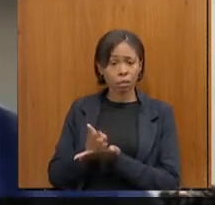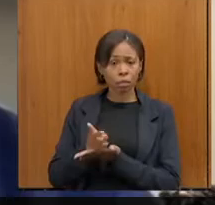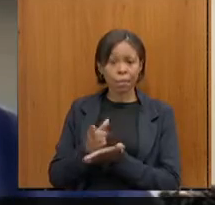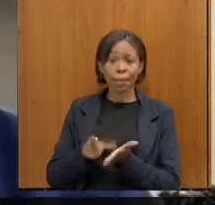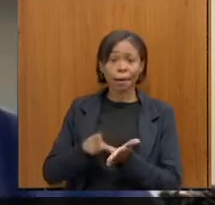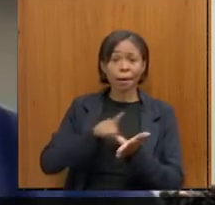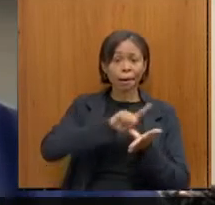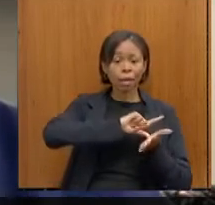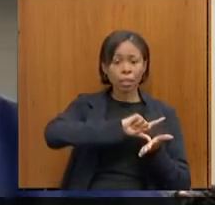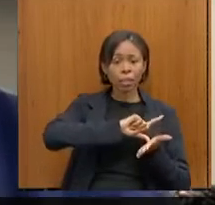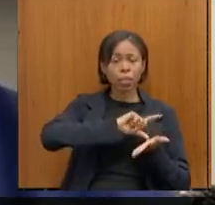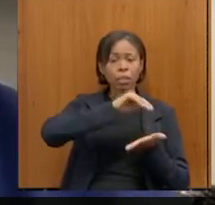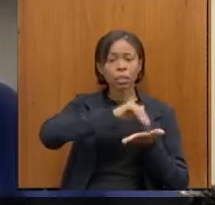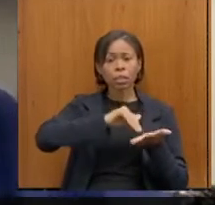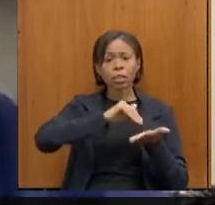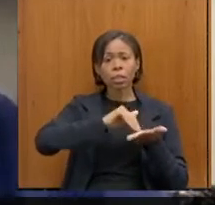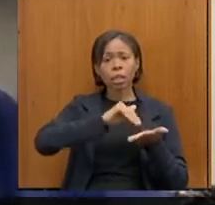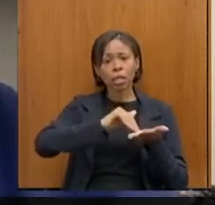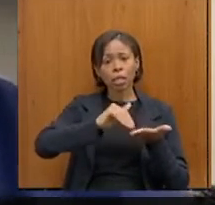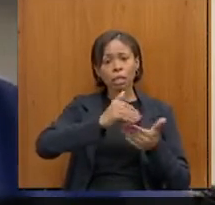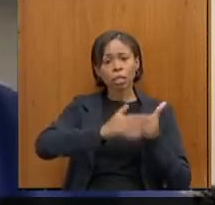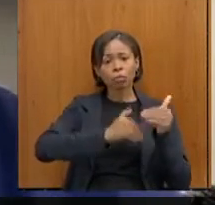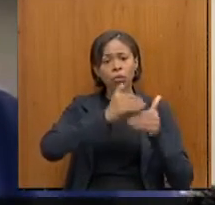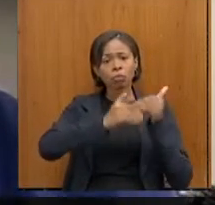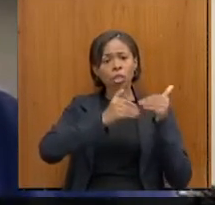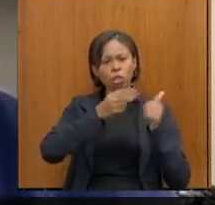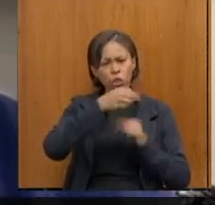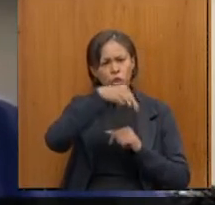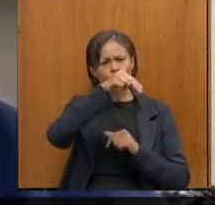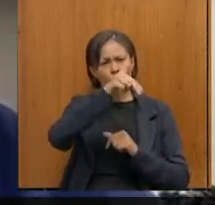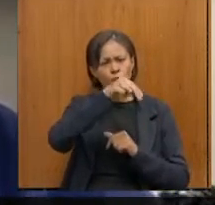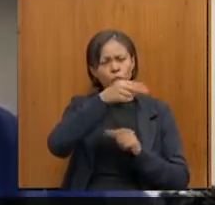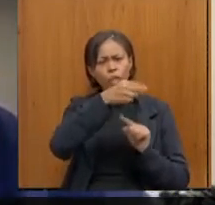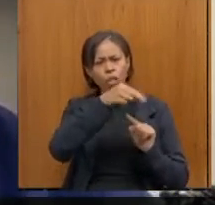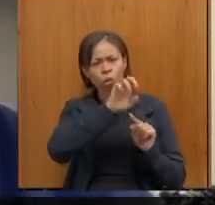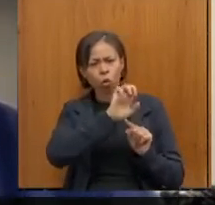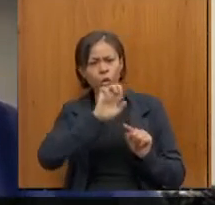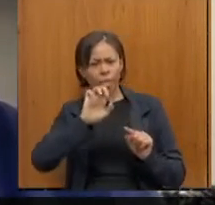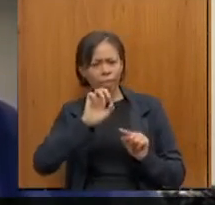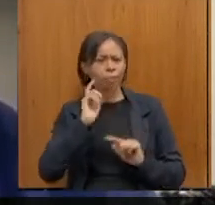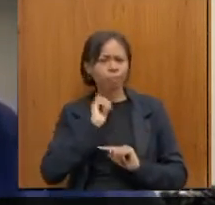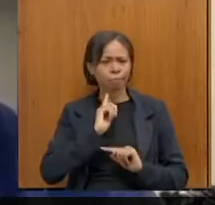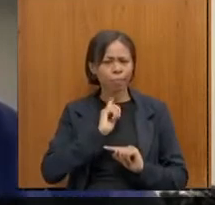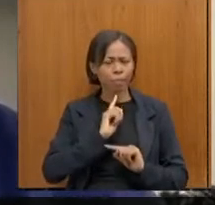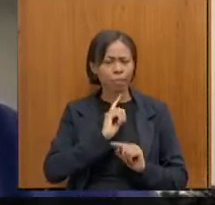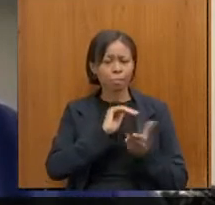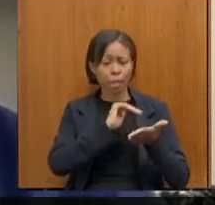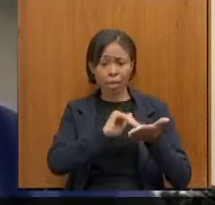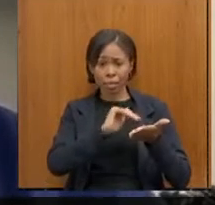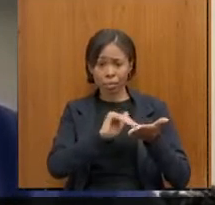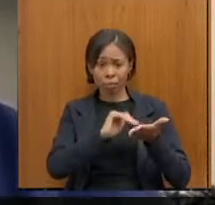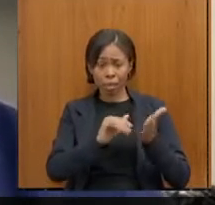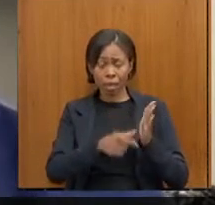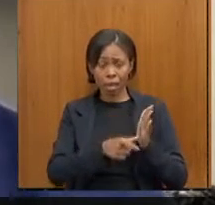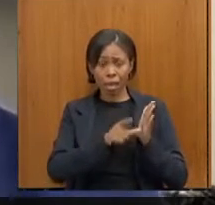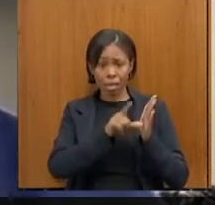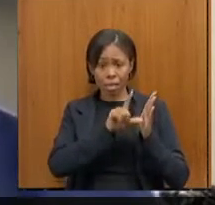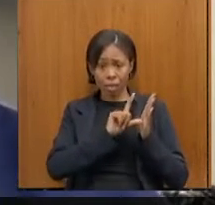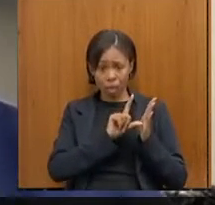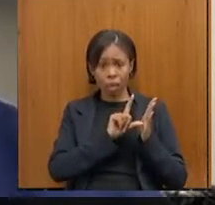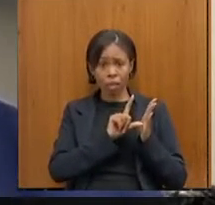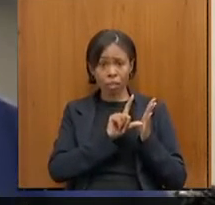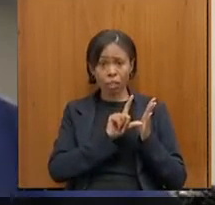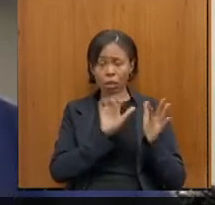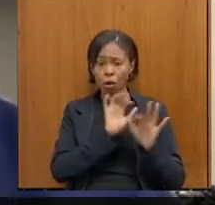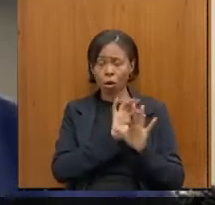que nós temos que a secretaria de desenvolvimento do Norte e Nordeste delena a secretaria que foi fundamental para